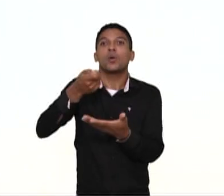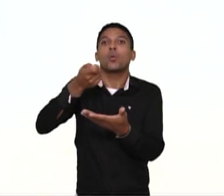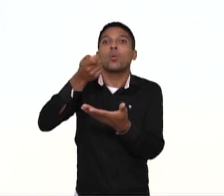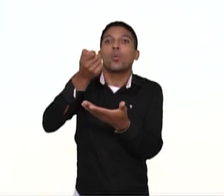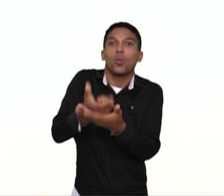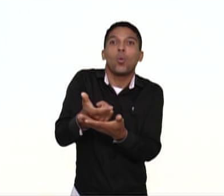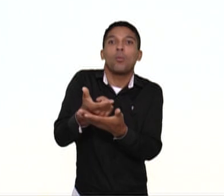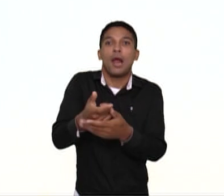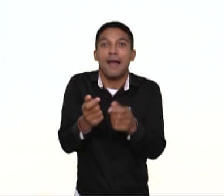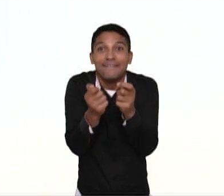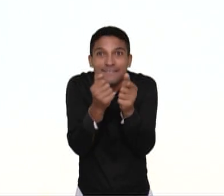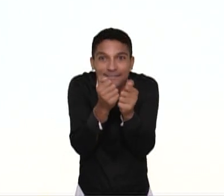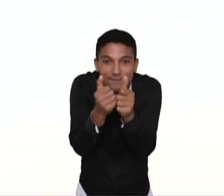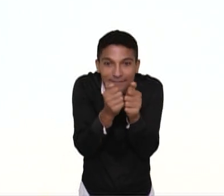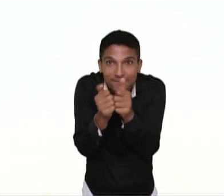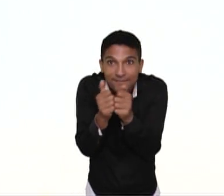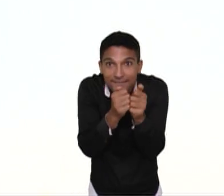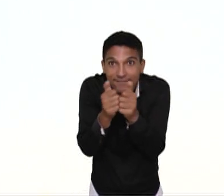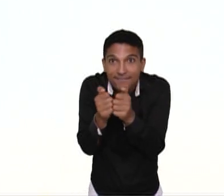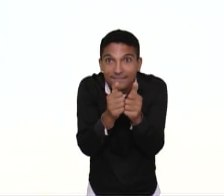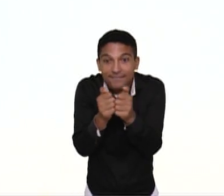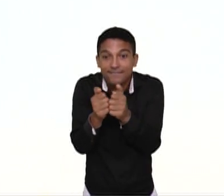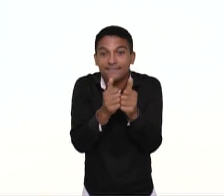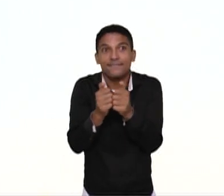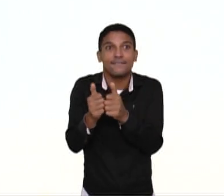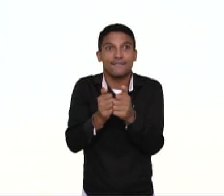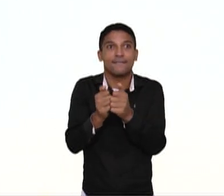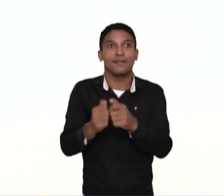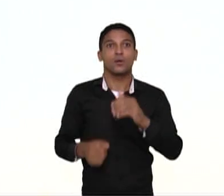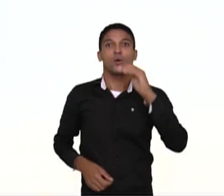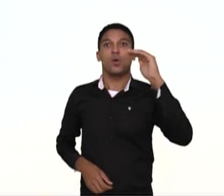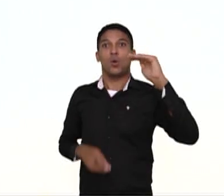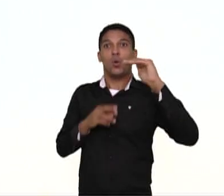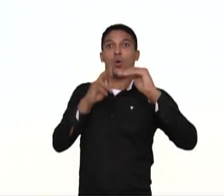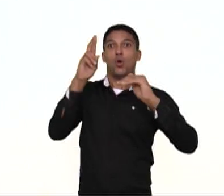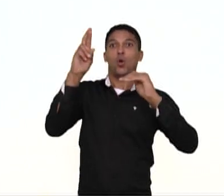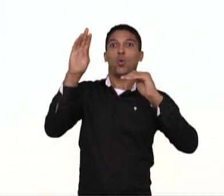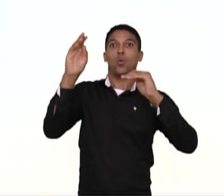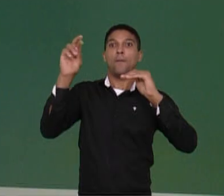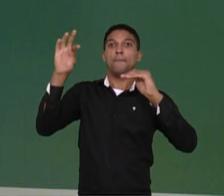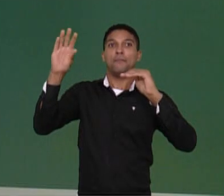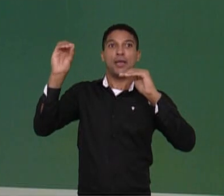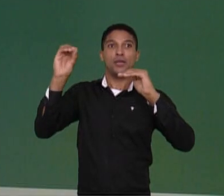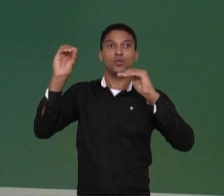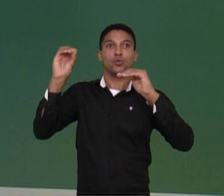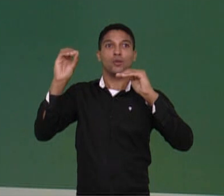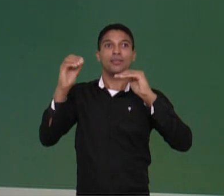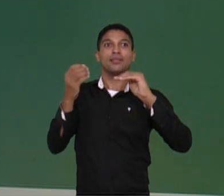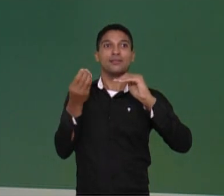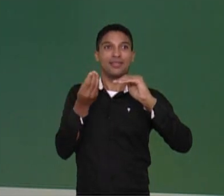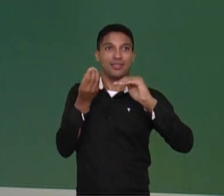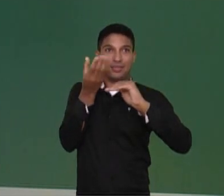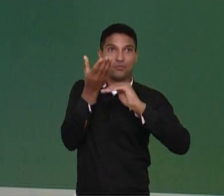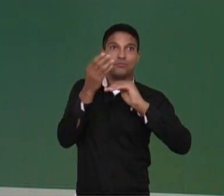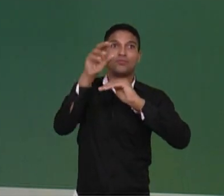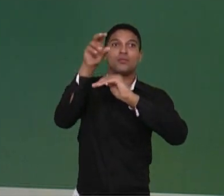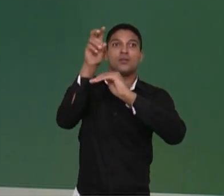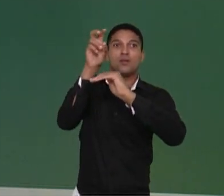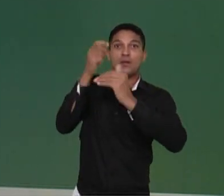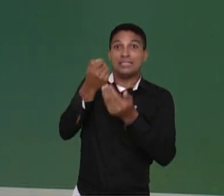com 45 reais. Quanto custou o videogame? Então, veja bem, ó, foi dado,